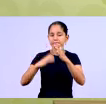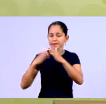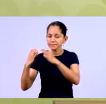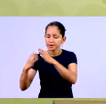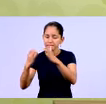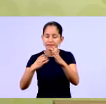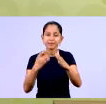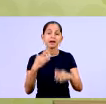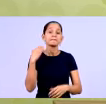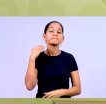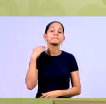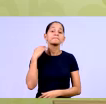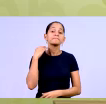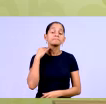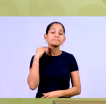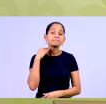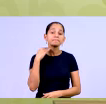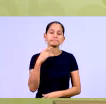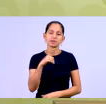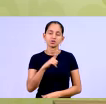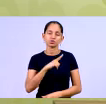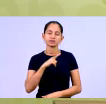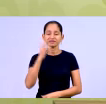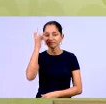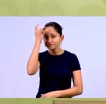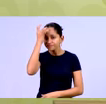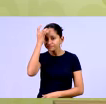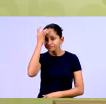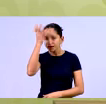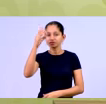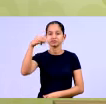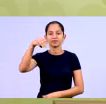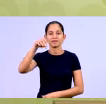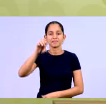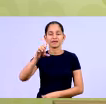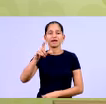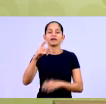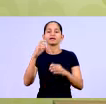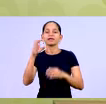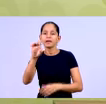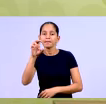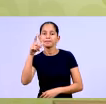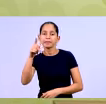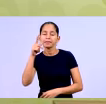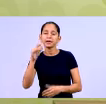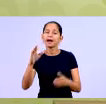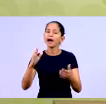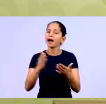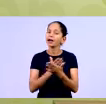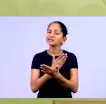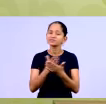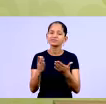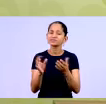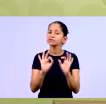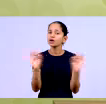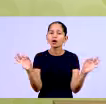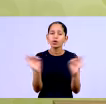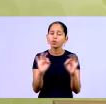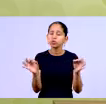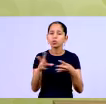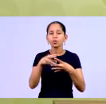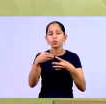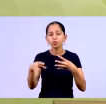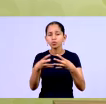bancos, dão essa facilidade para as empresas ME e EPP, sendo que às vezes elas não atendem aí